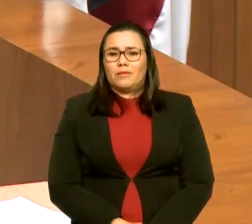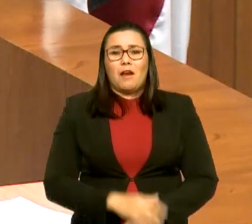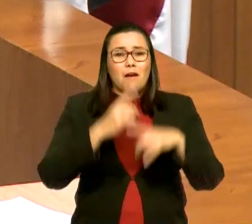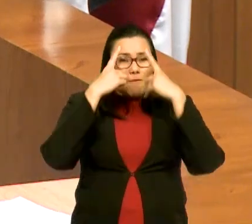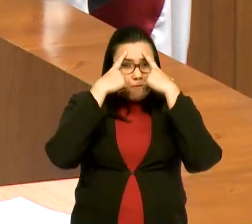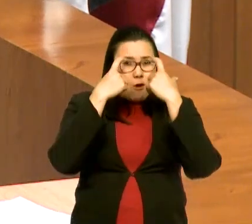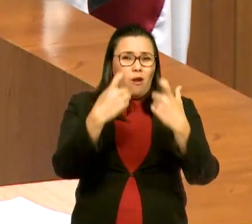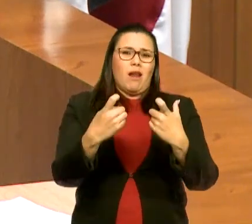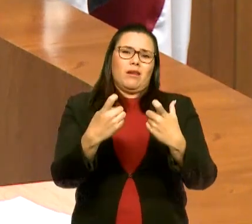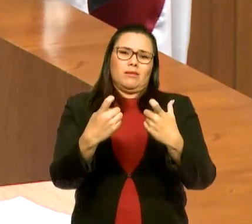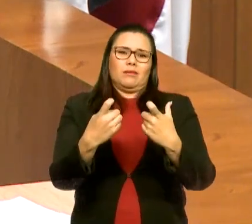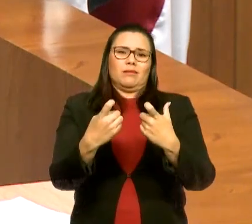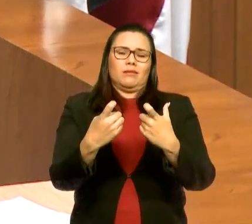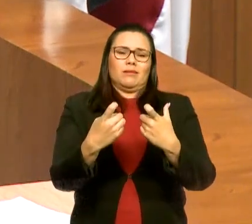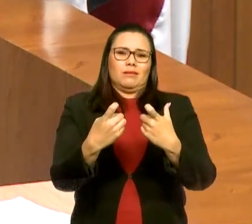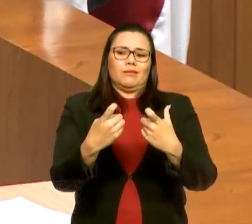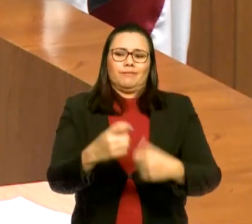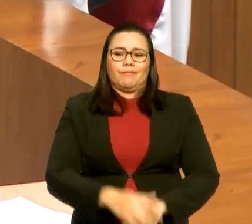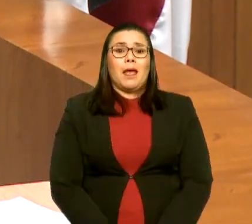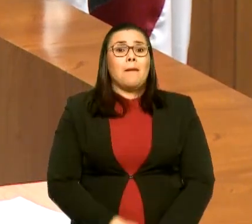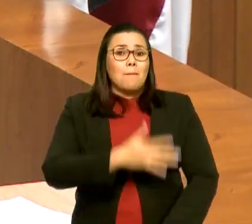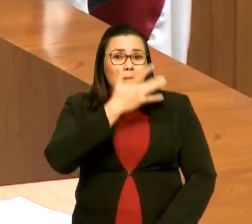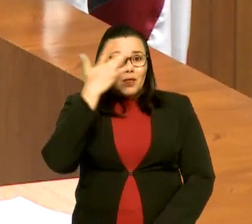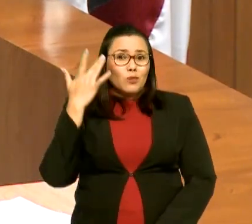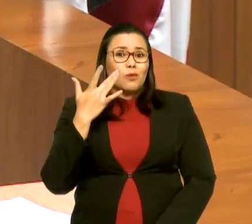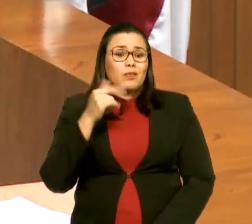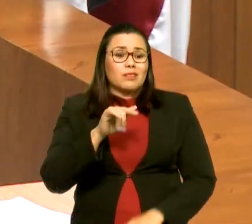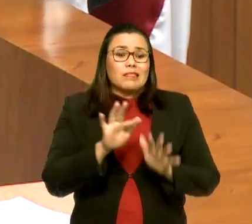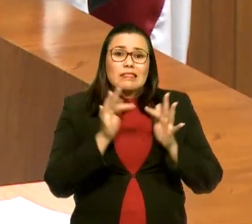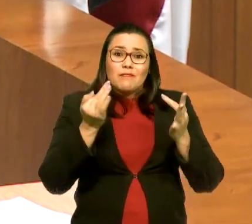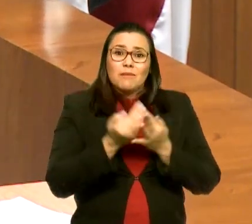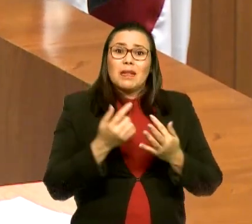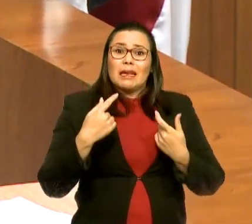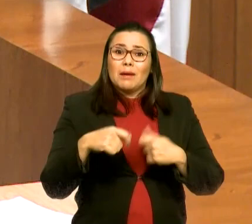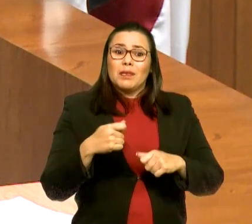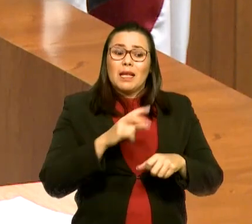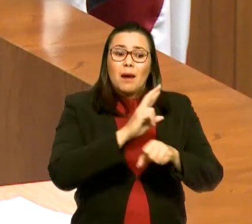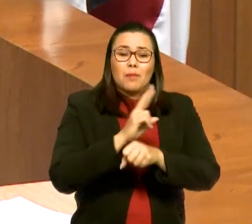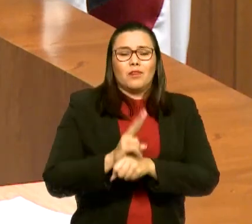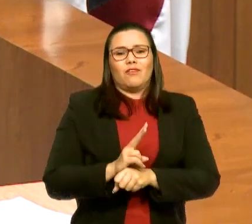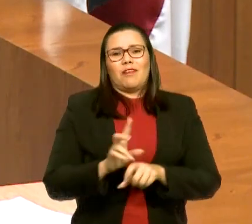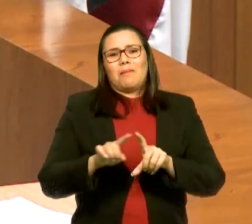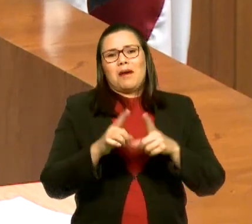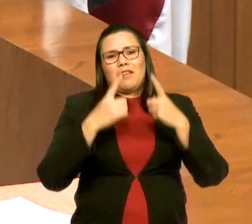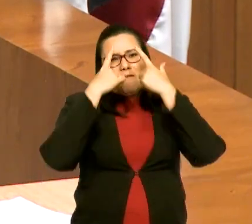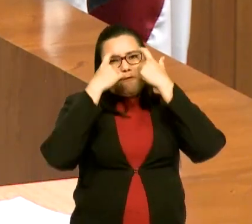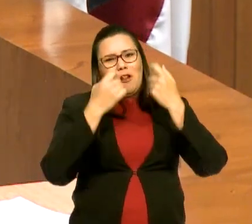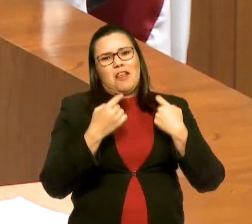deveriam protegê-la. As investigações estão em curso, cara presidente.